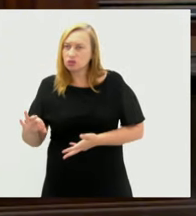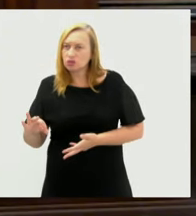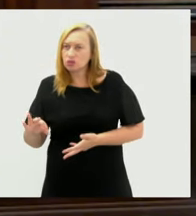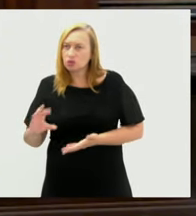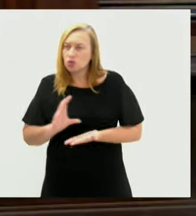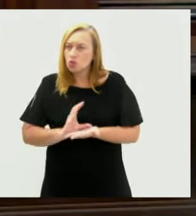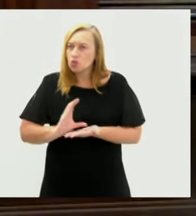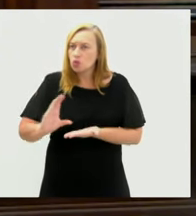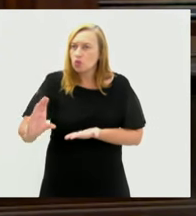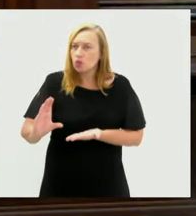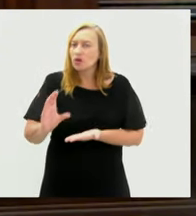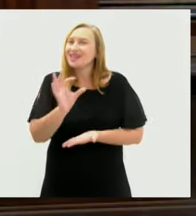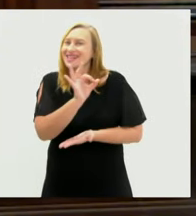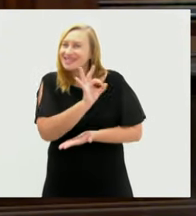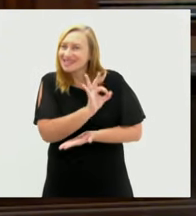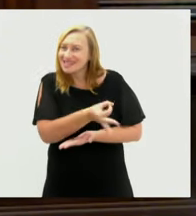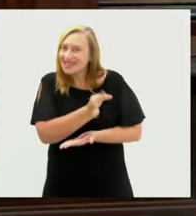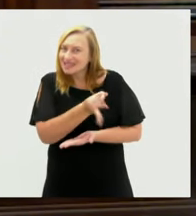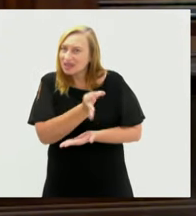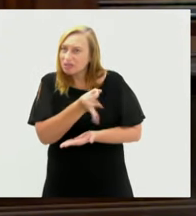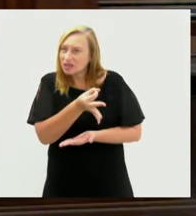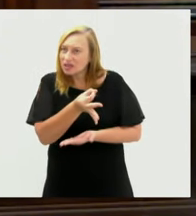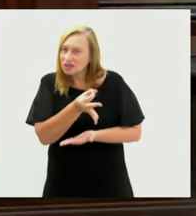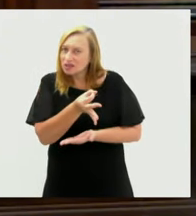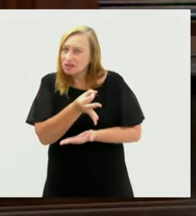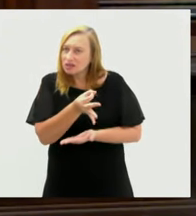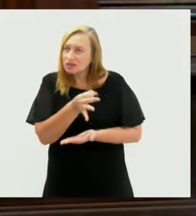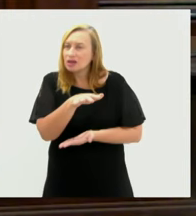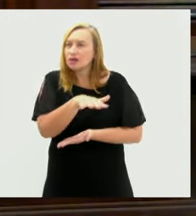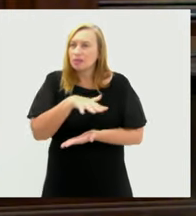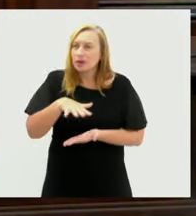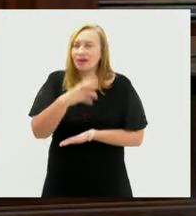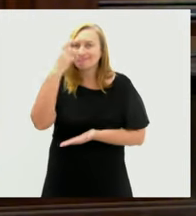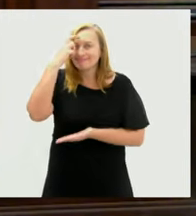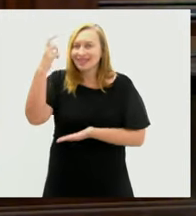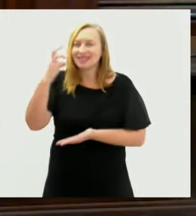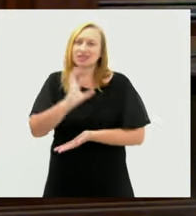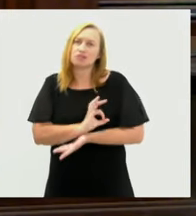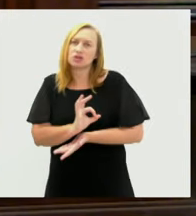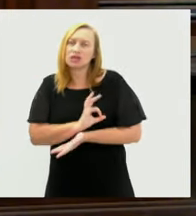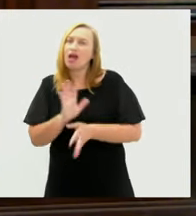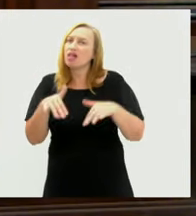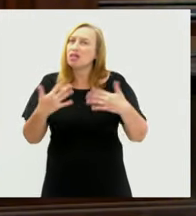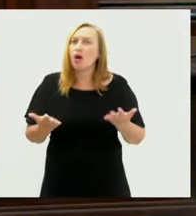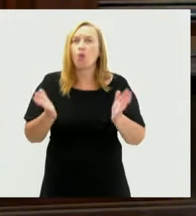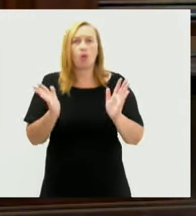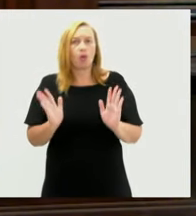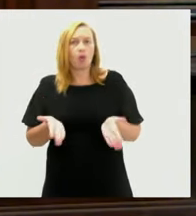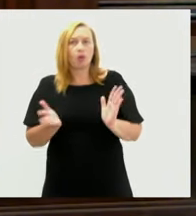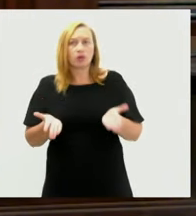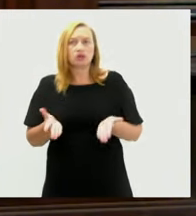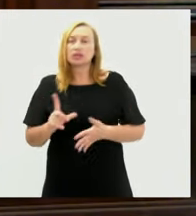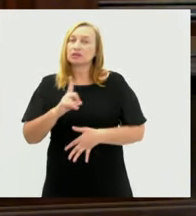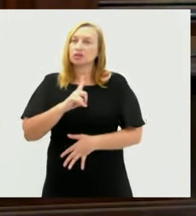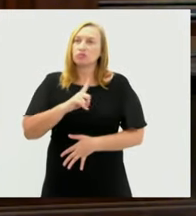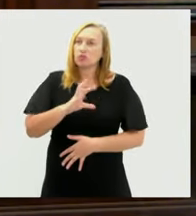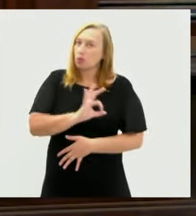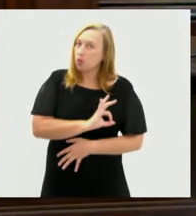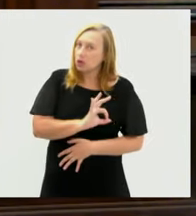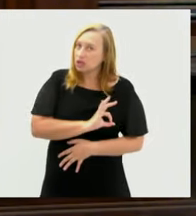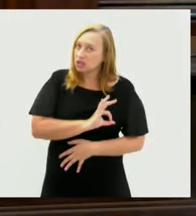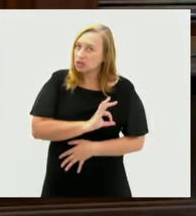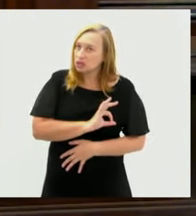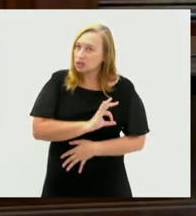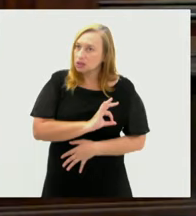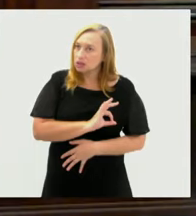que seriam exatamente destinados para a inteligência da polícia. Então, hoje, temos uma polícia